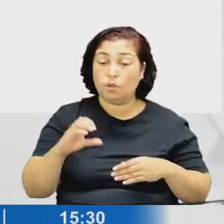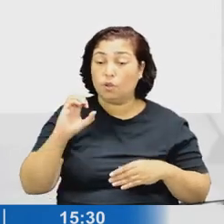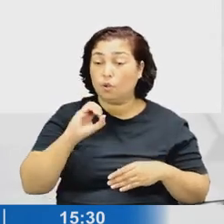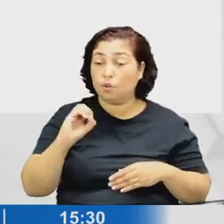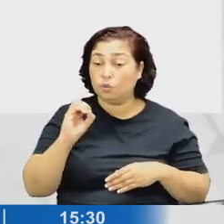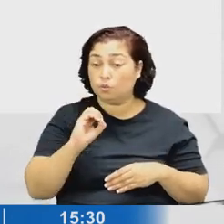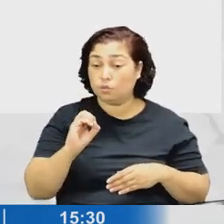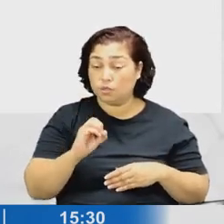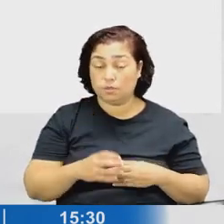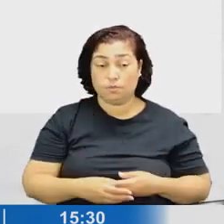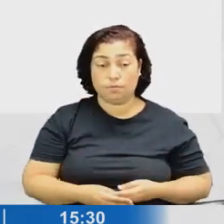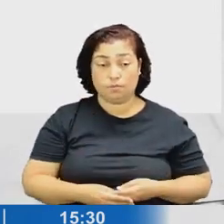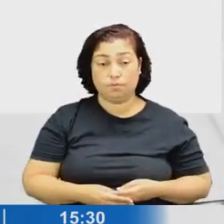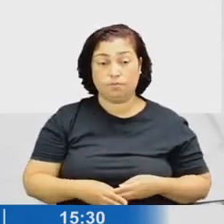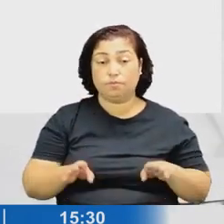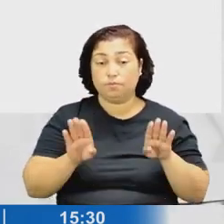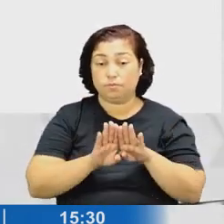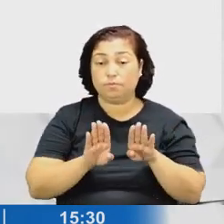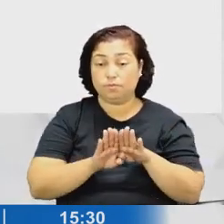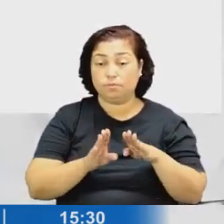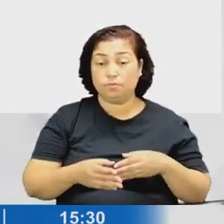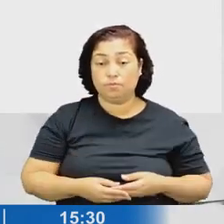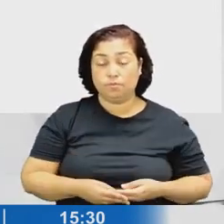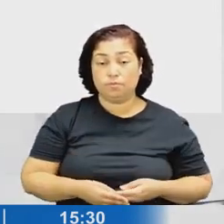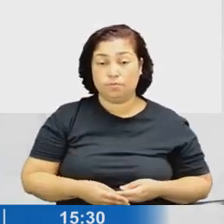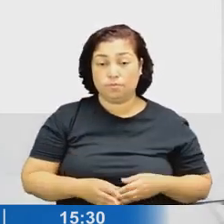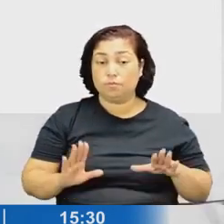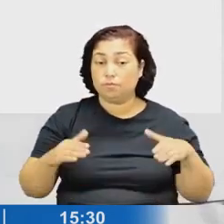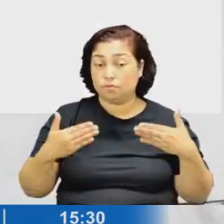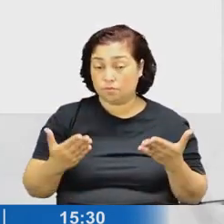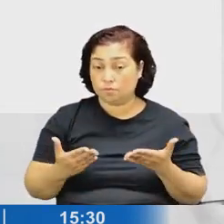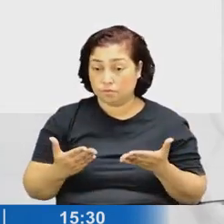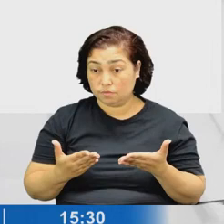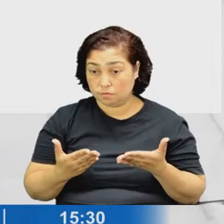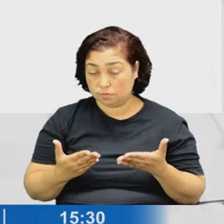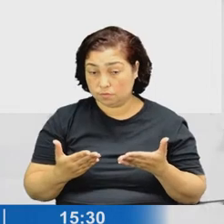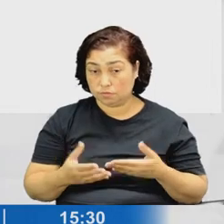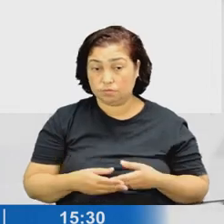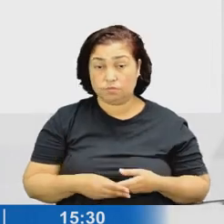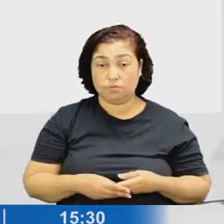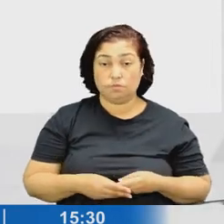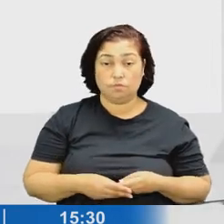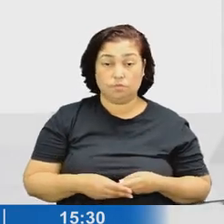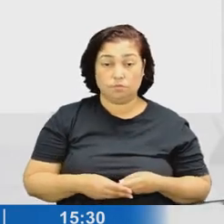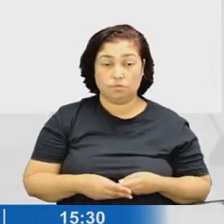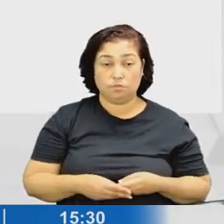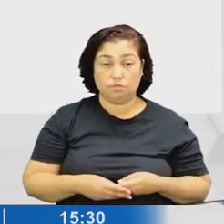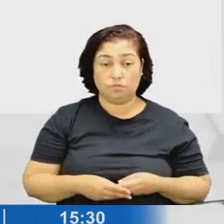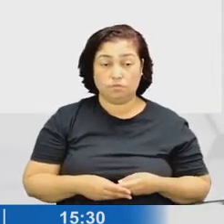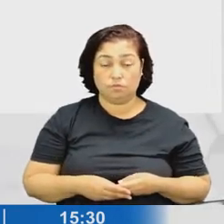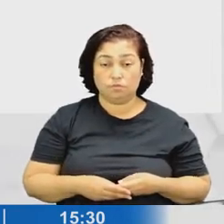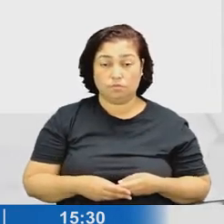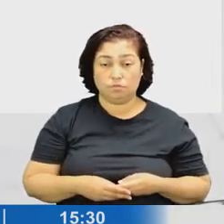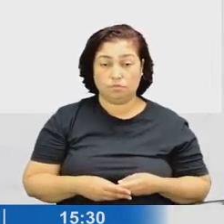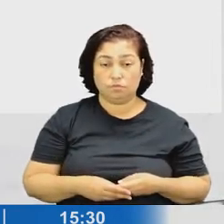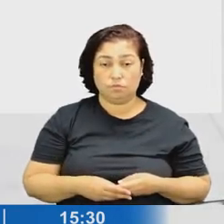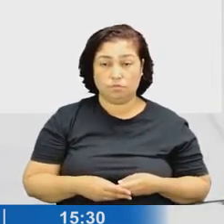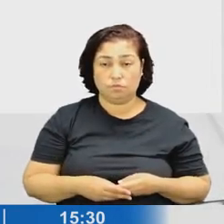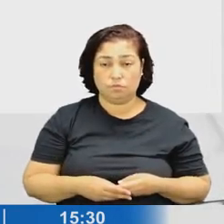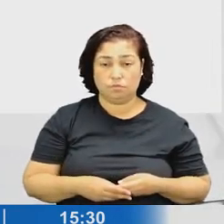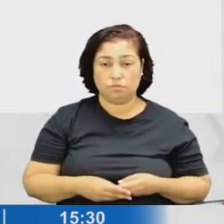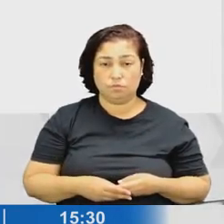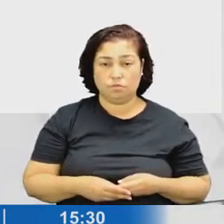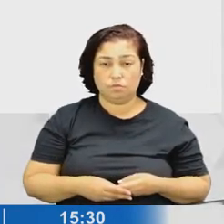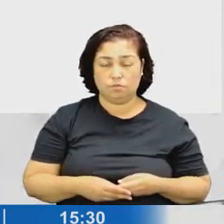tá Também Então olha só 2 né 5 10